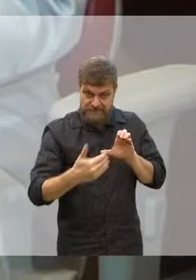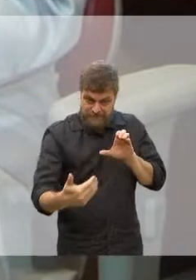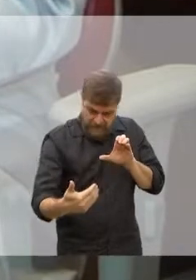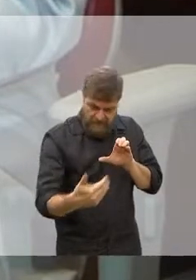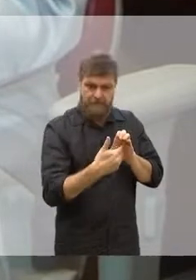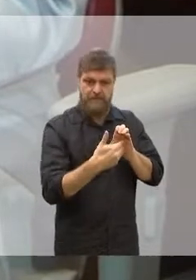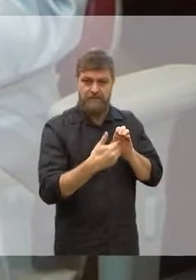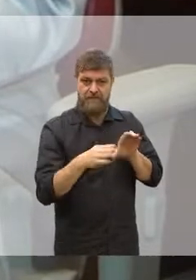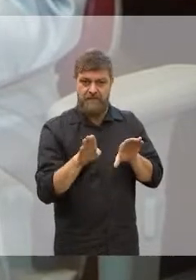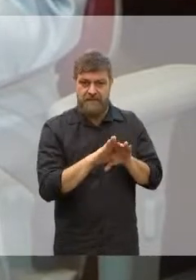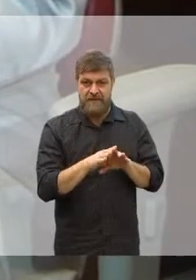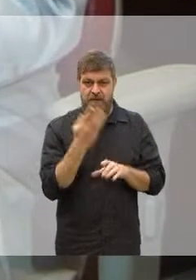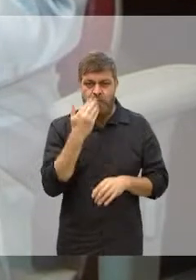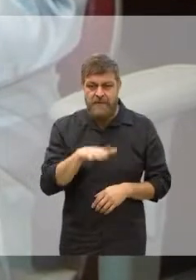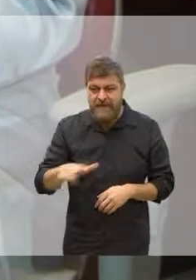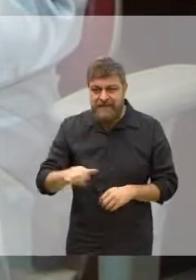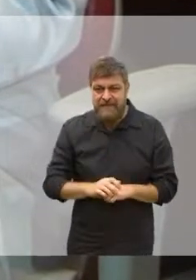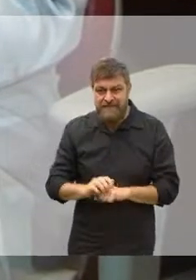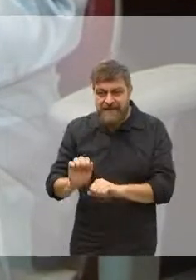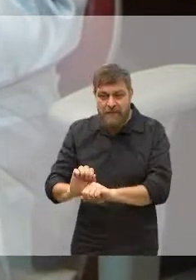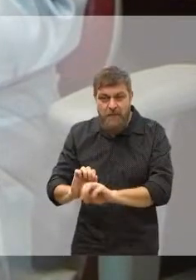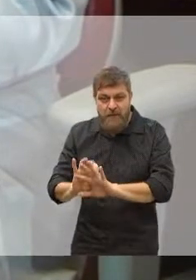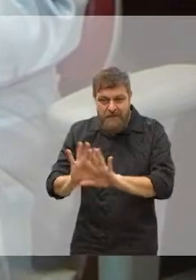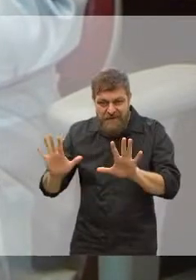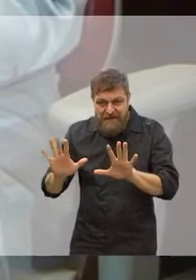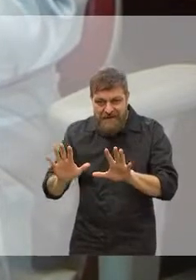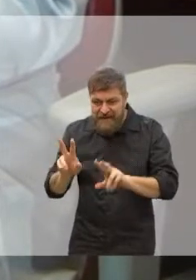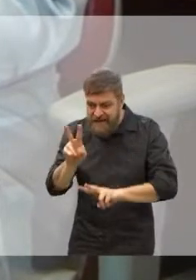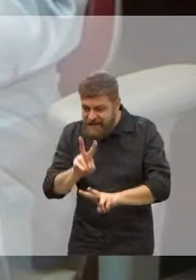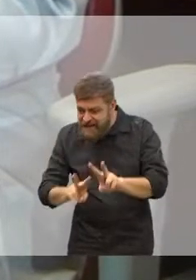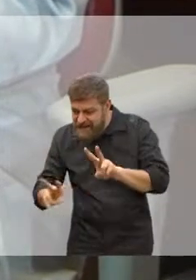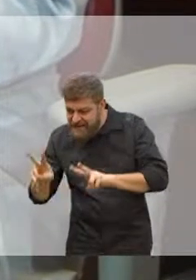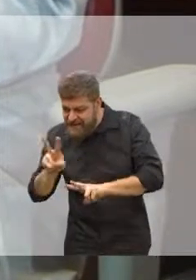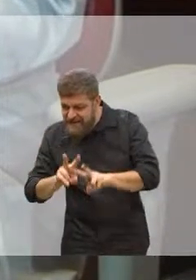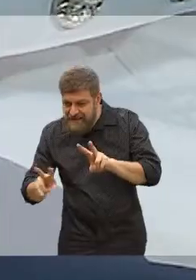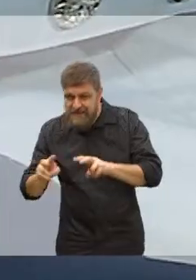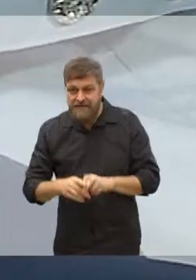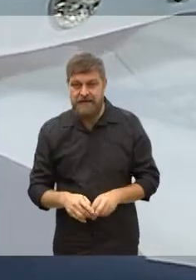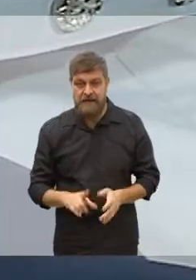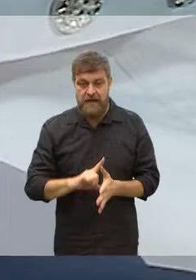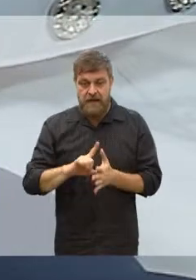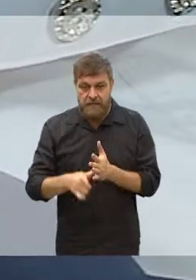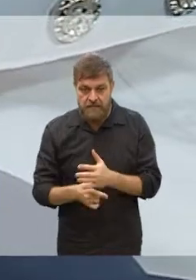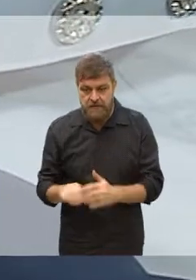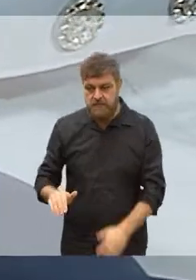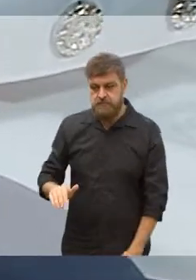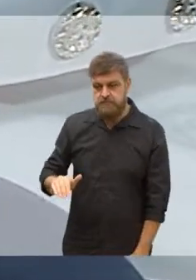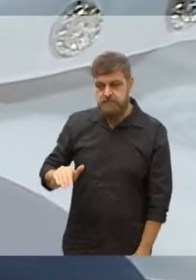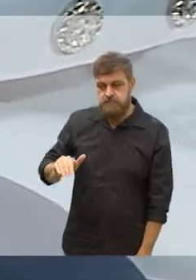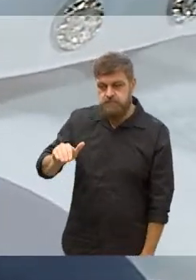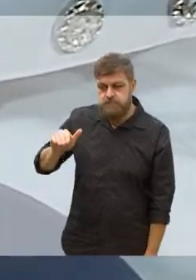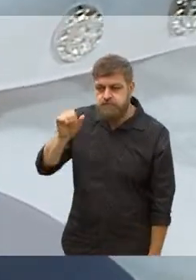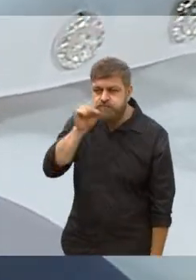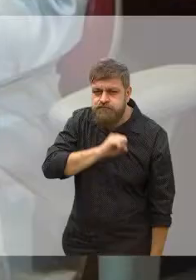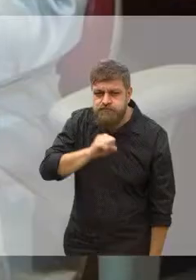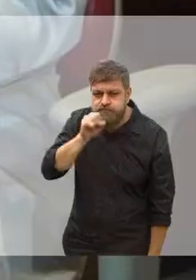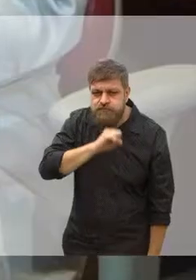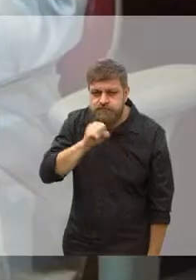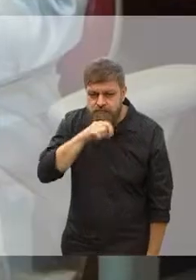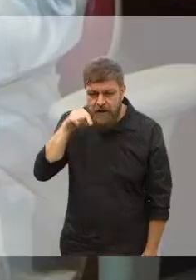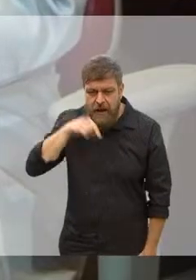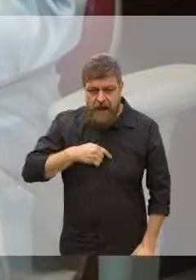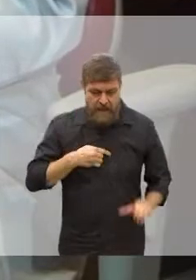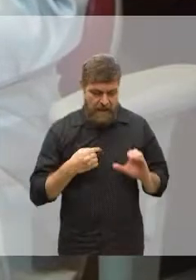que quando na criança ela é muito transparente, bem translúcida. E à medida que nós vamos envelhecendo, ela vai